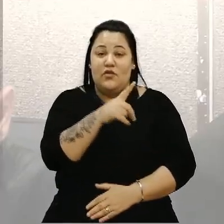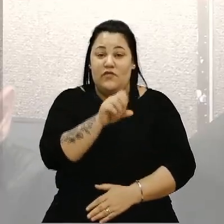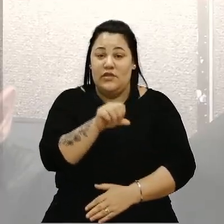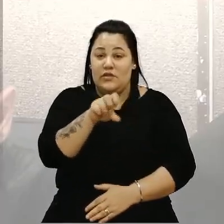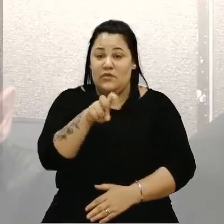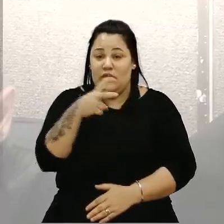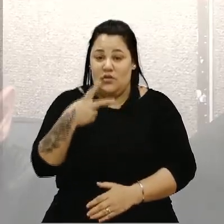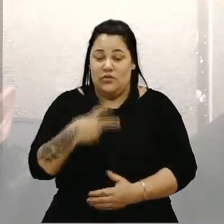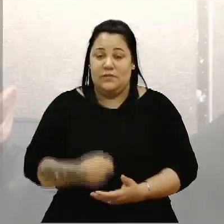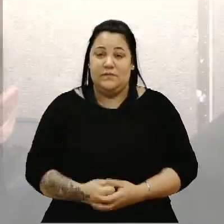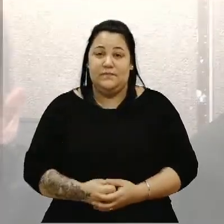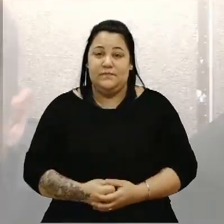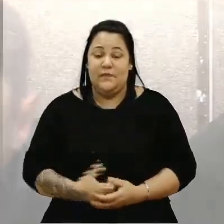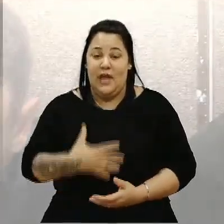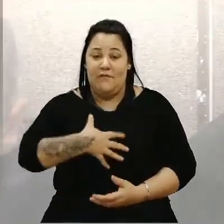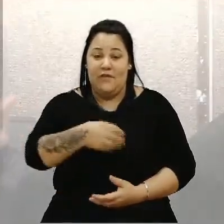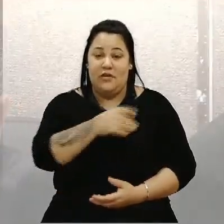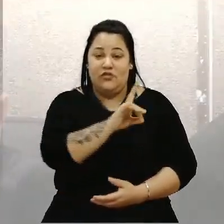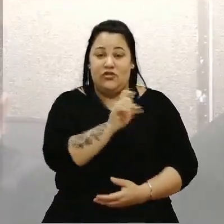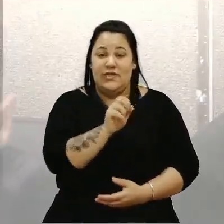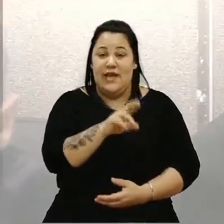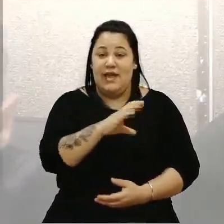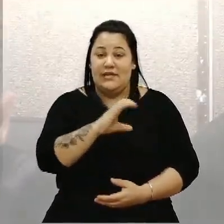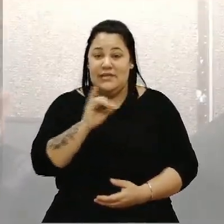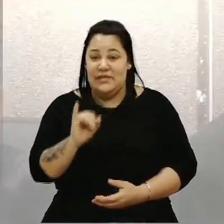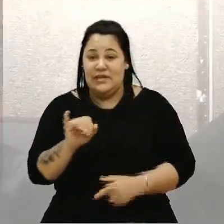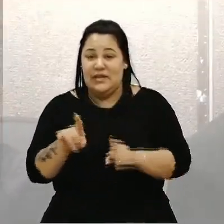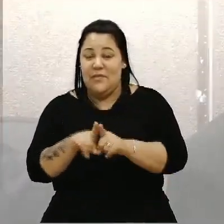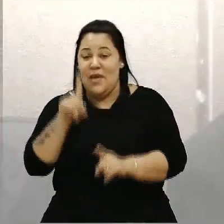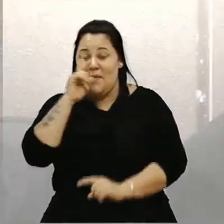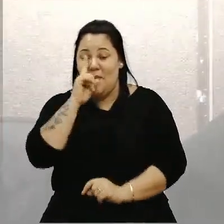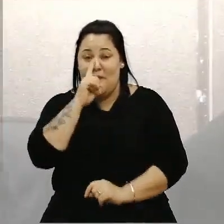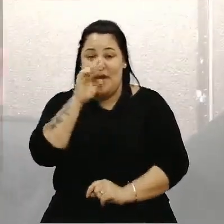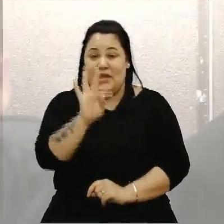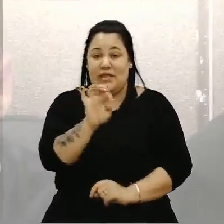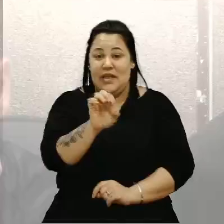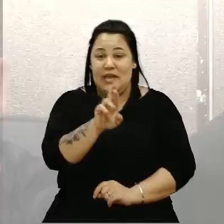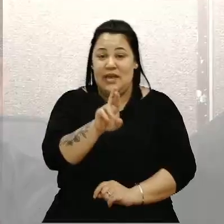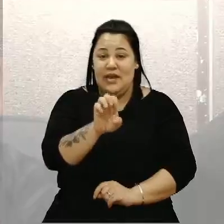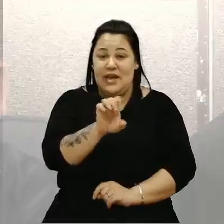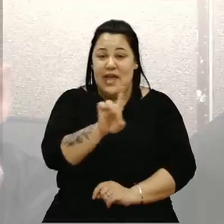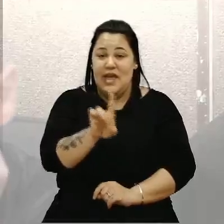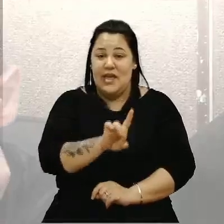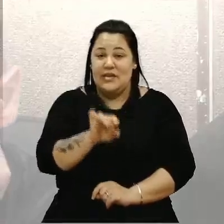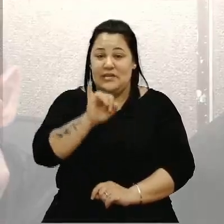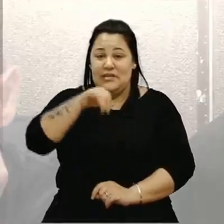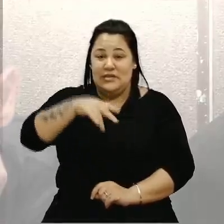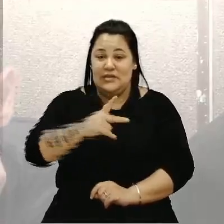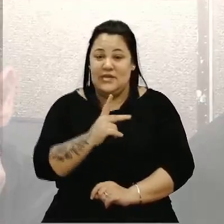1952. Filho de Darcy Zaparoli e Terezinha Koppenberger